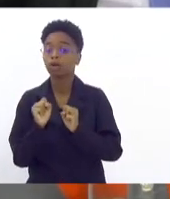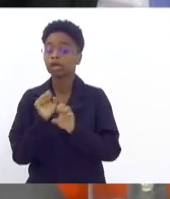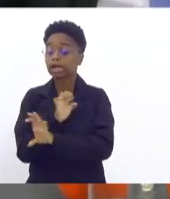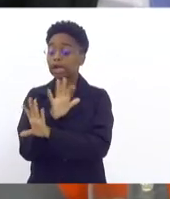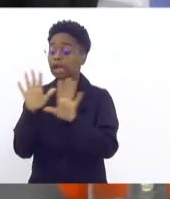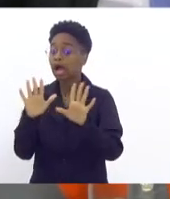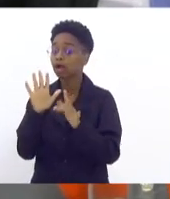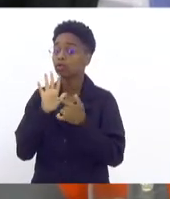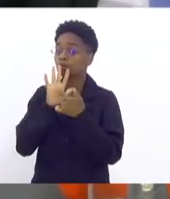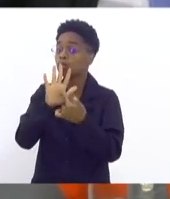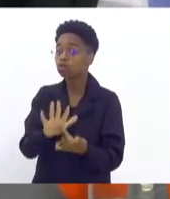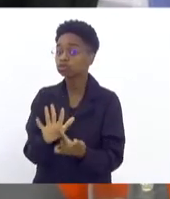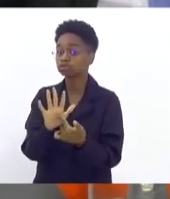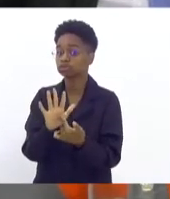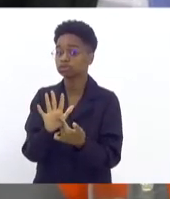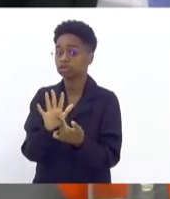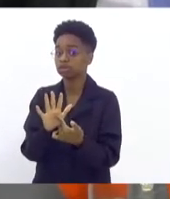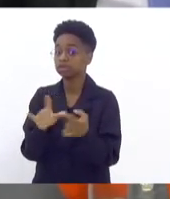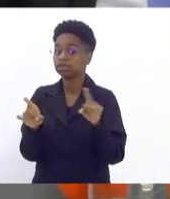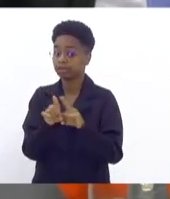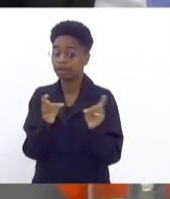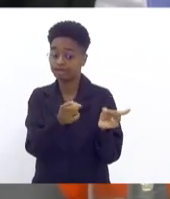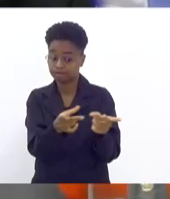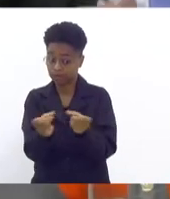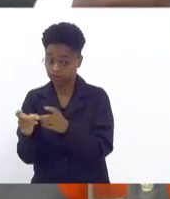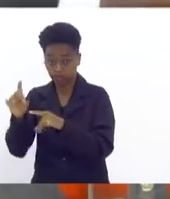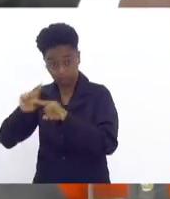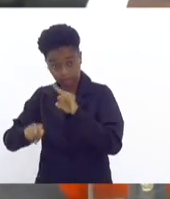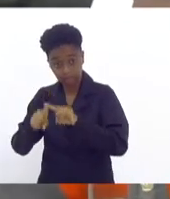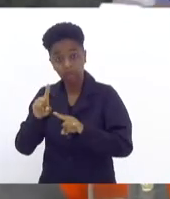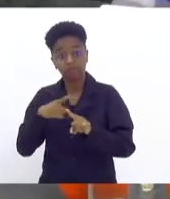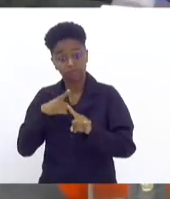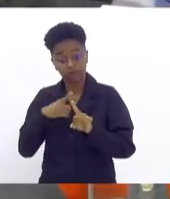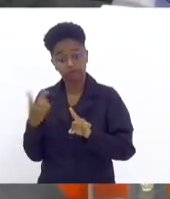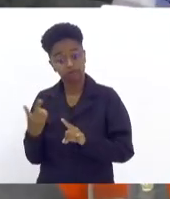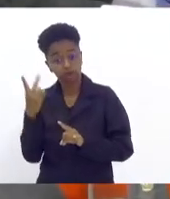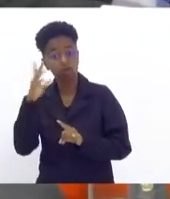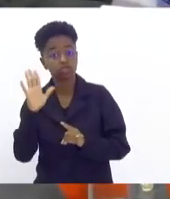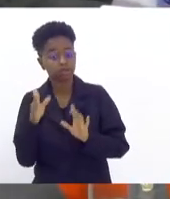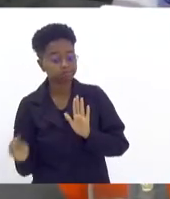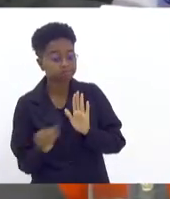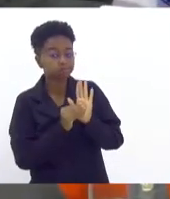e objetiva, ofertando o serviço com um preço definido